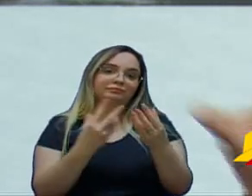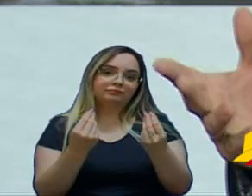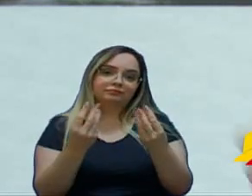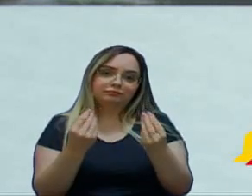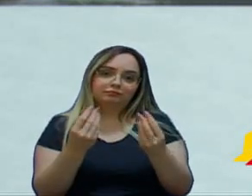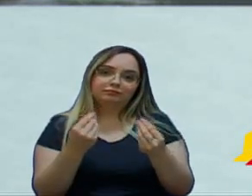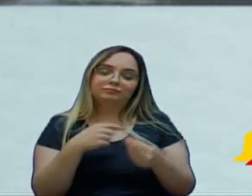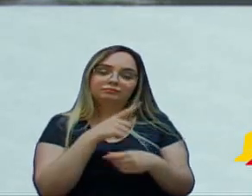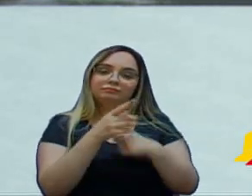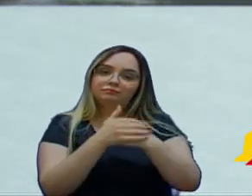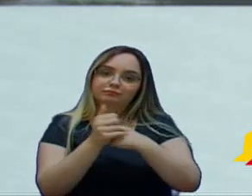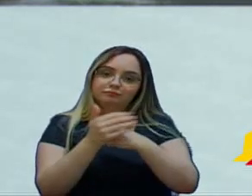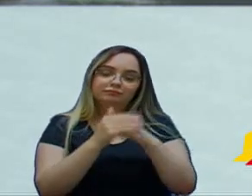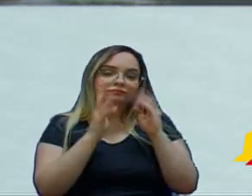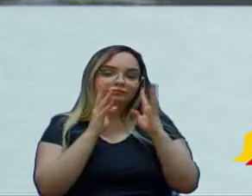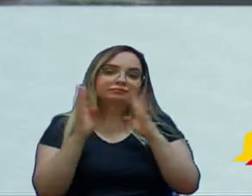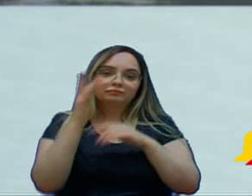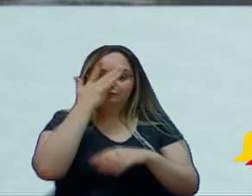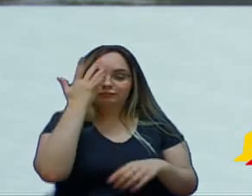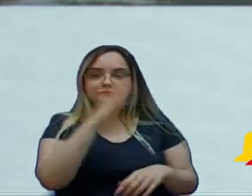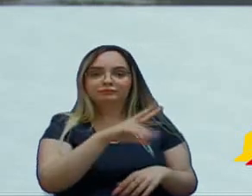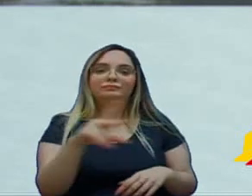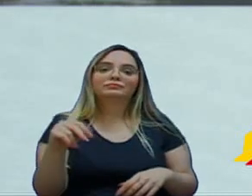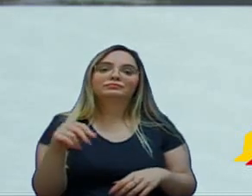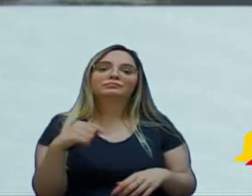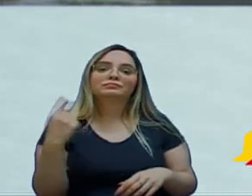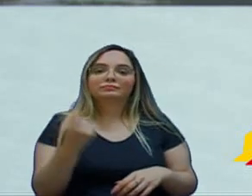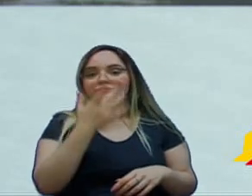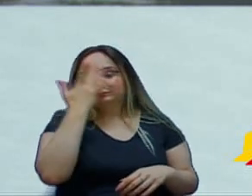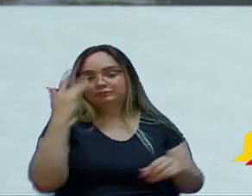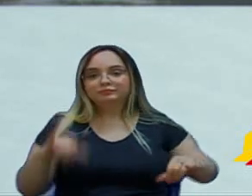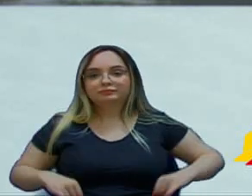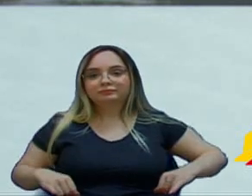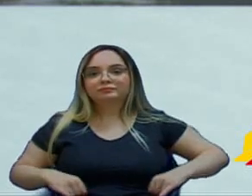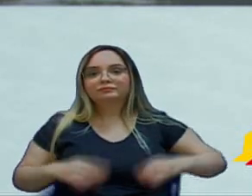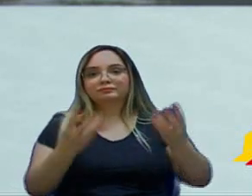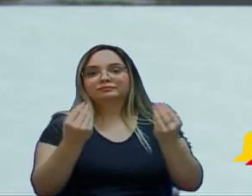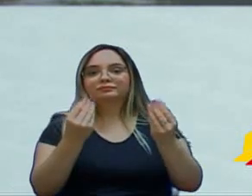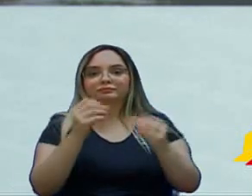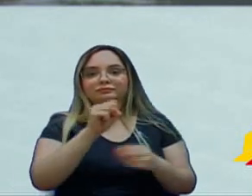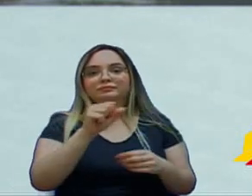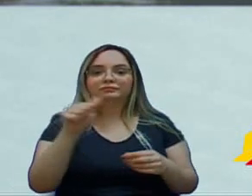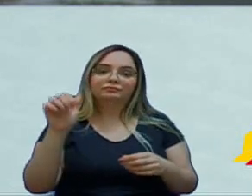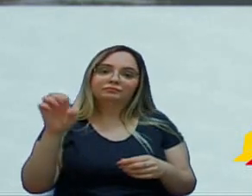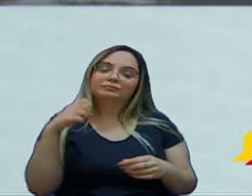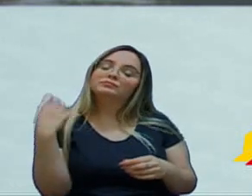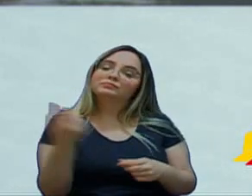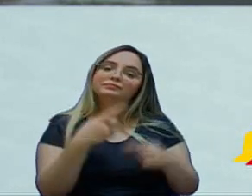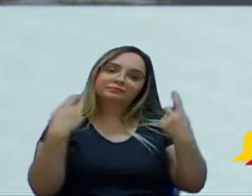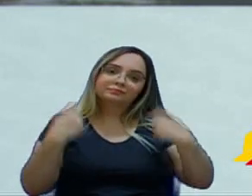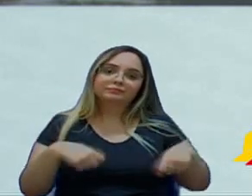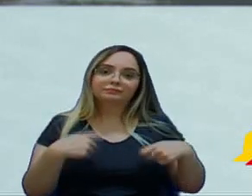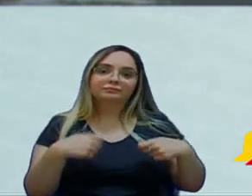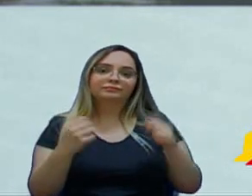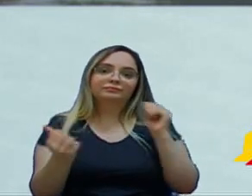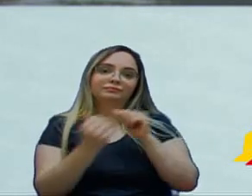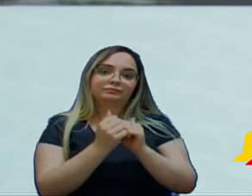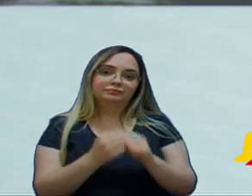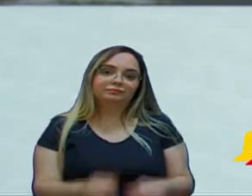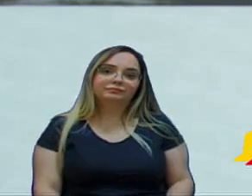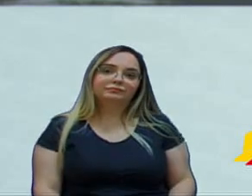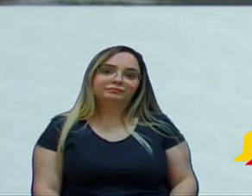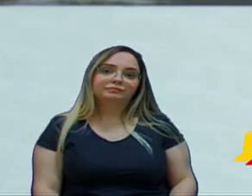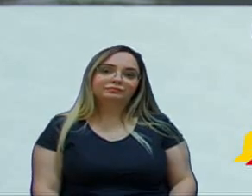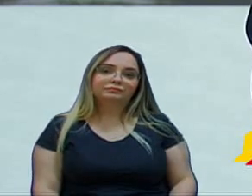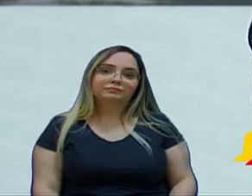de ter esse carinho para o pessoal que sofre muito ali no SAI e que a gente precisa dessa necessidade junto com eles.